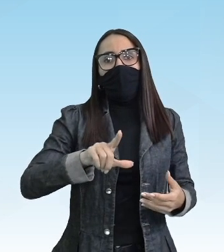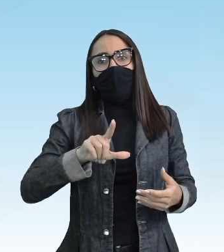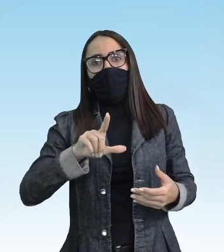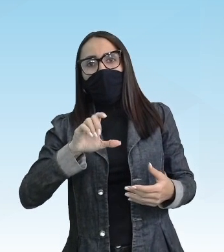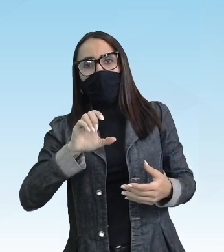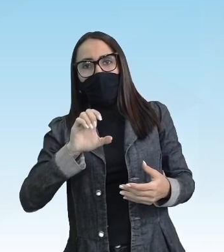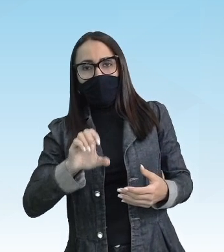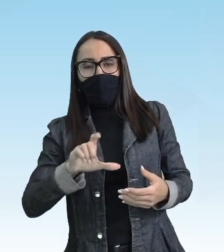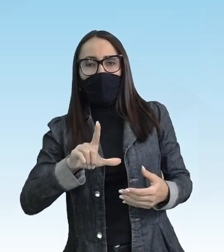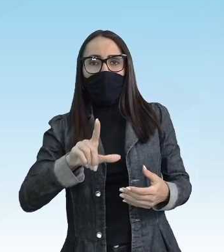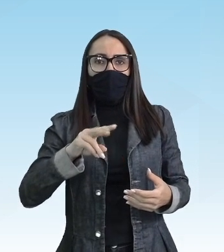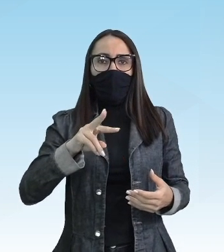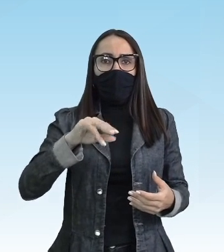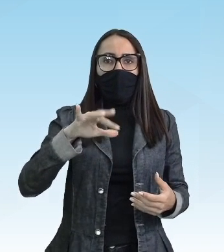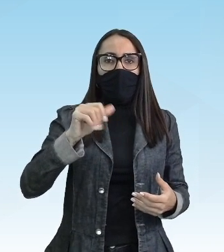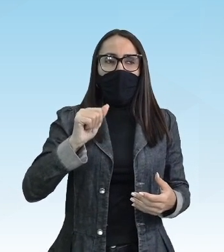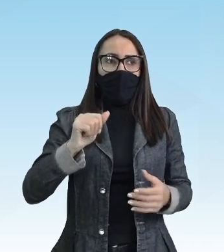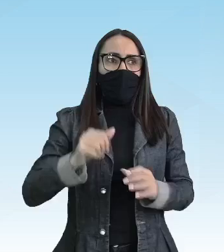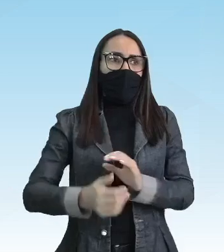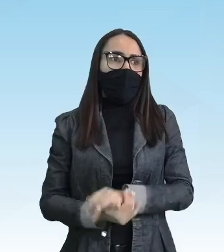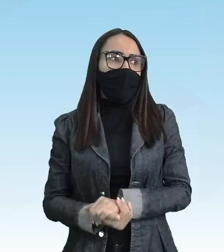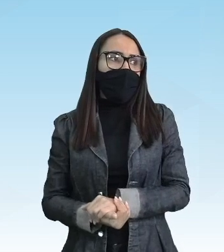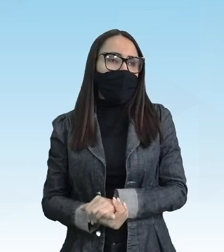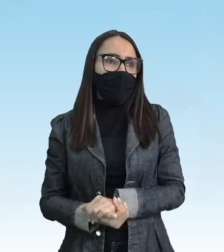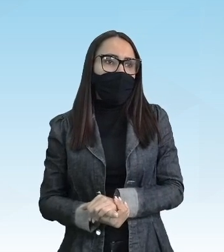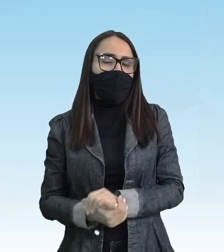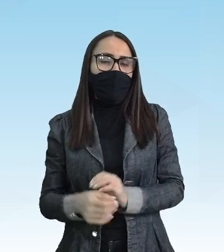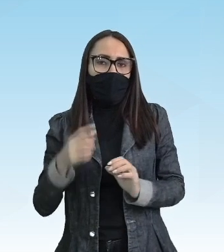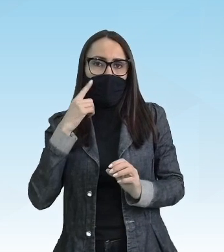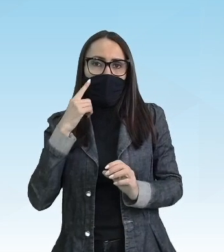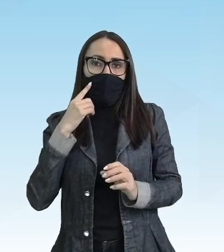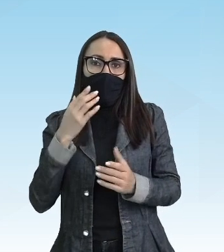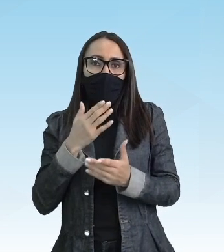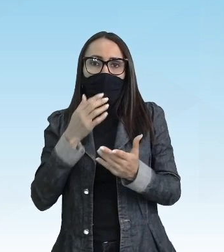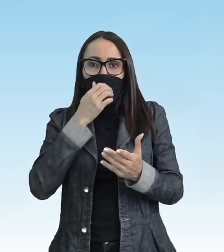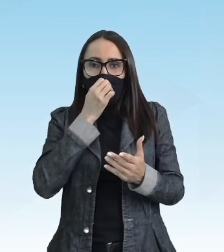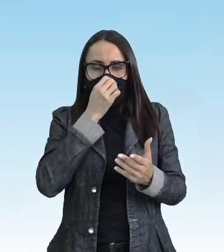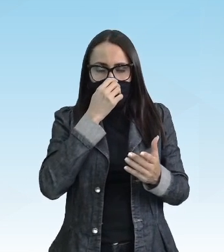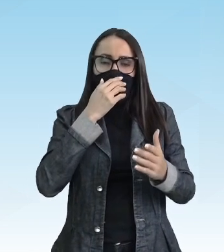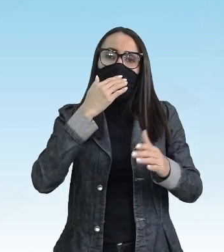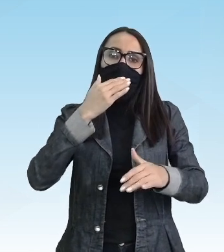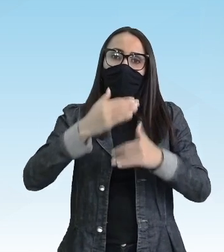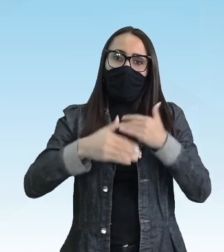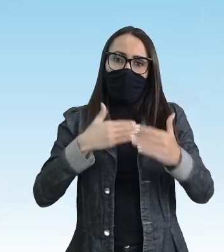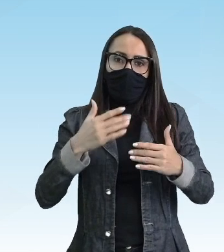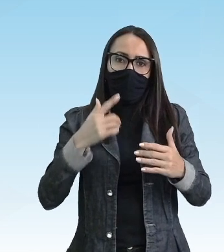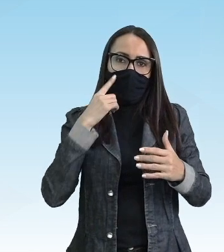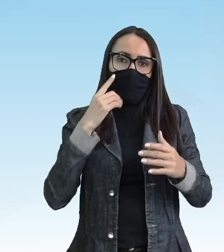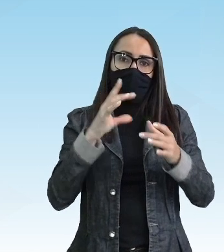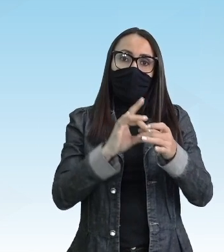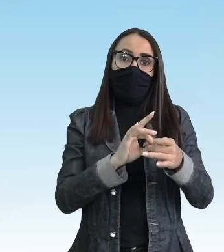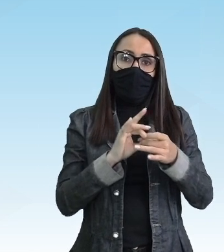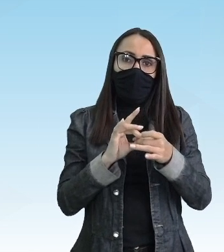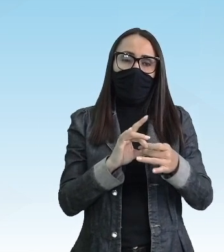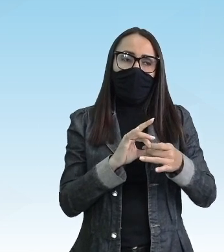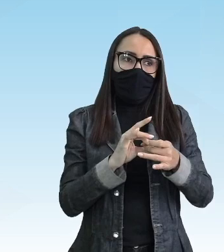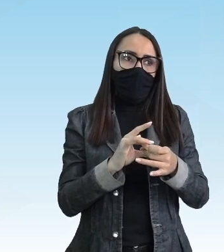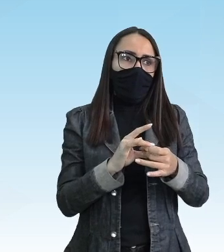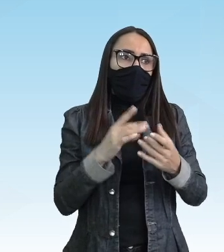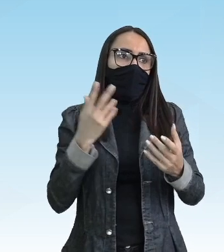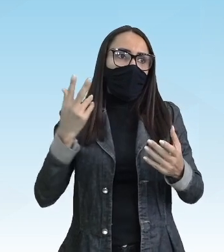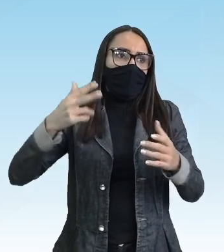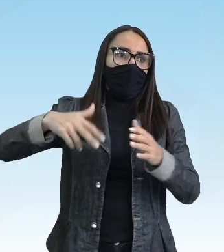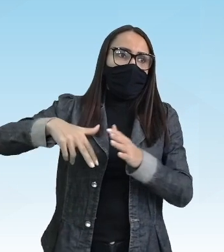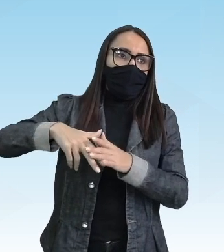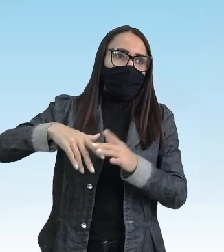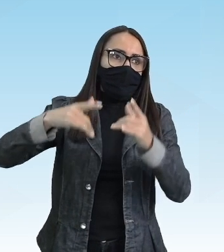ossos do quadril. Essas cinturas aí, elas vão promover a união dos membros ao